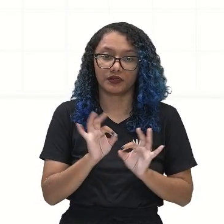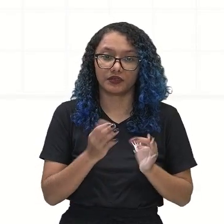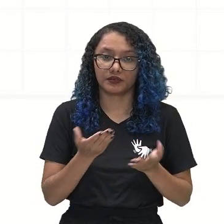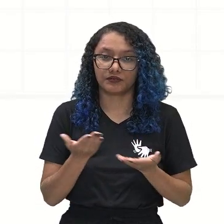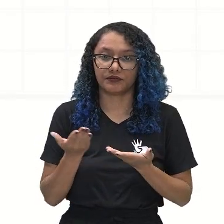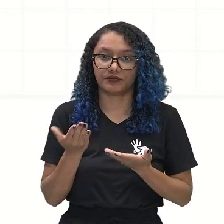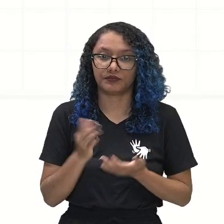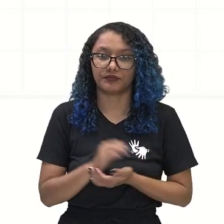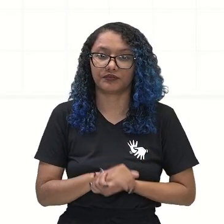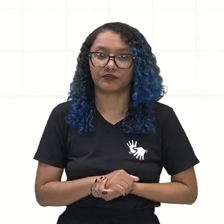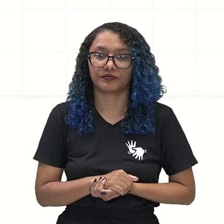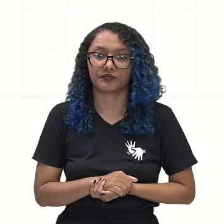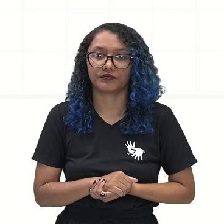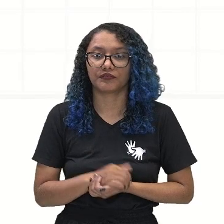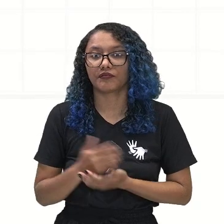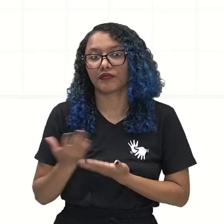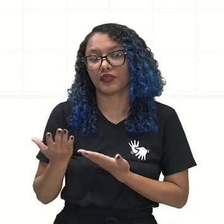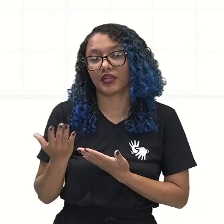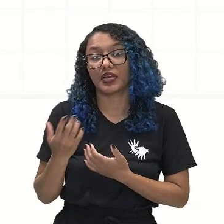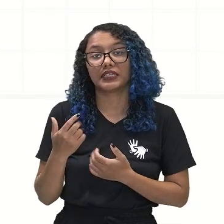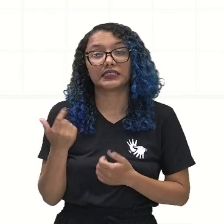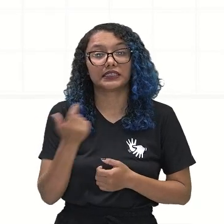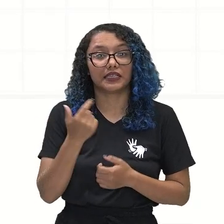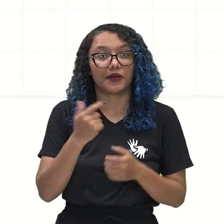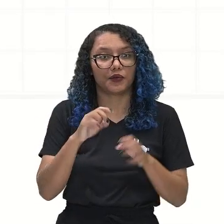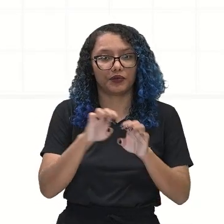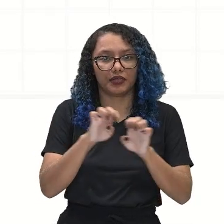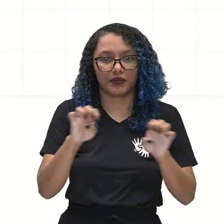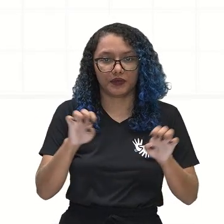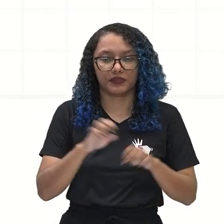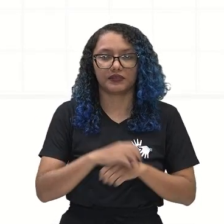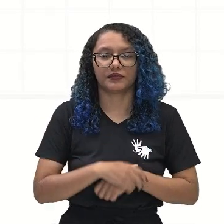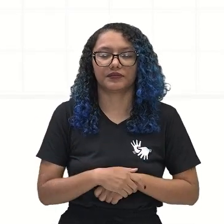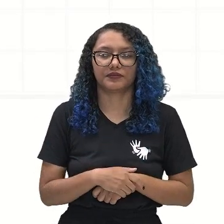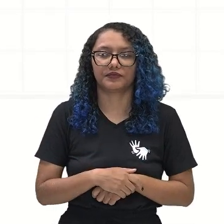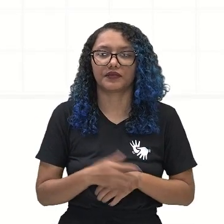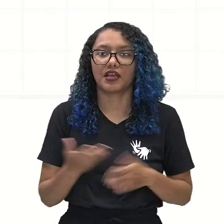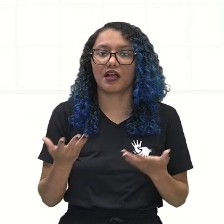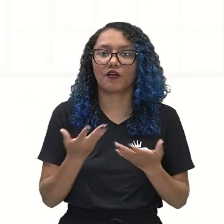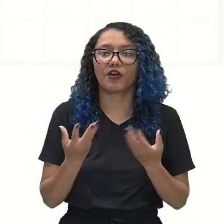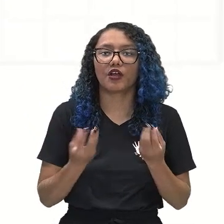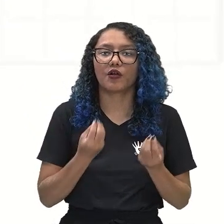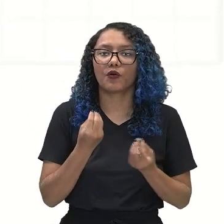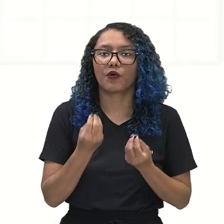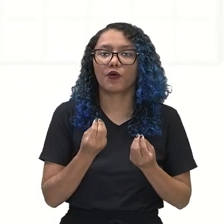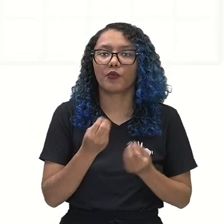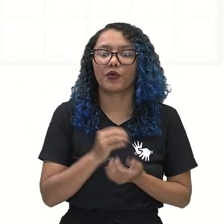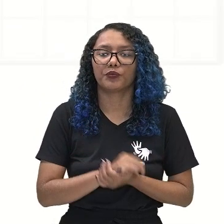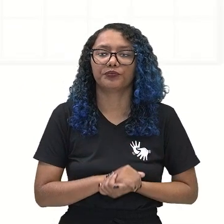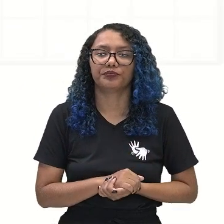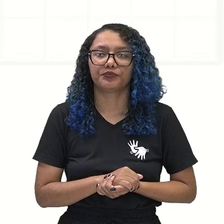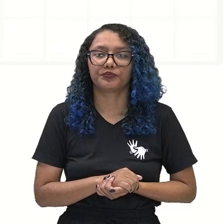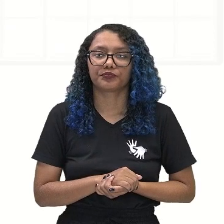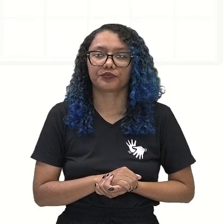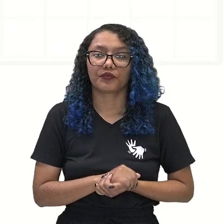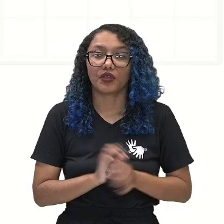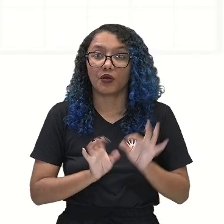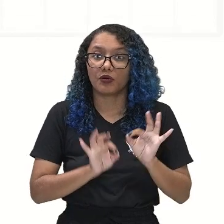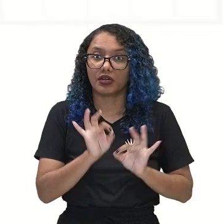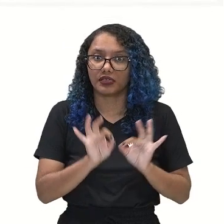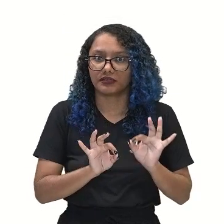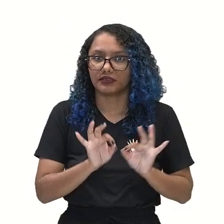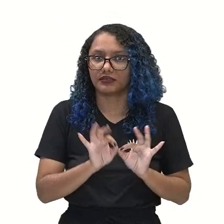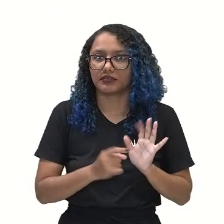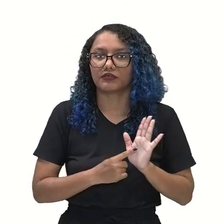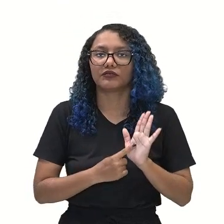foi a nossa segunda, né? Então, vamos ver como é que ficou este meu problema, certo?